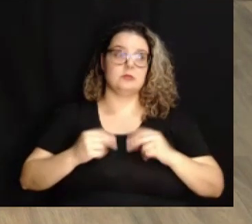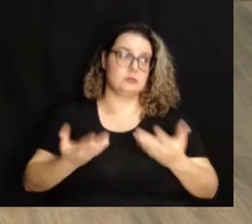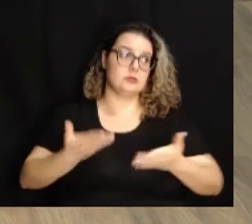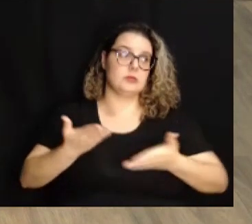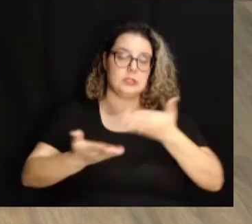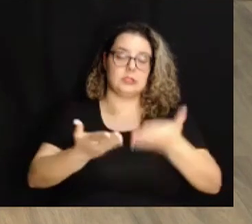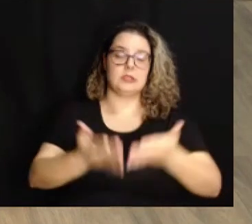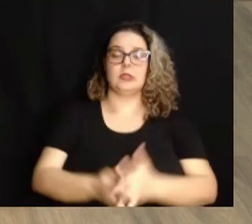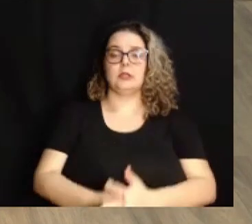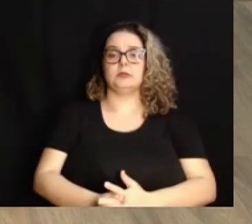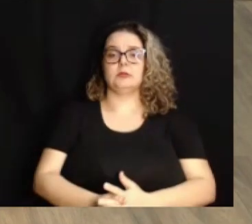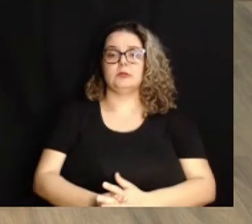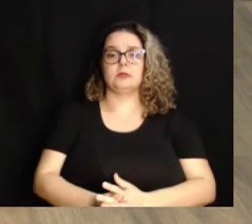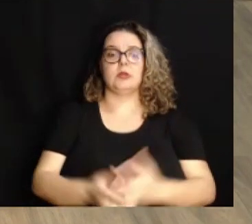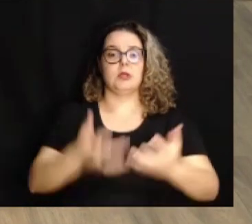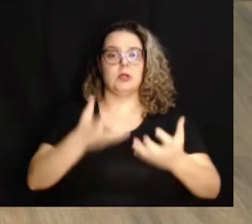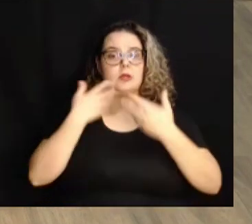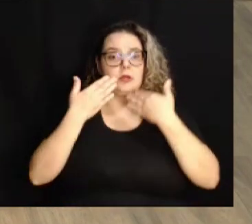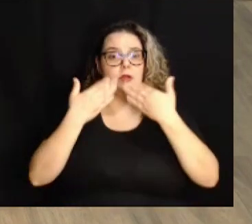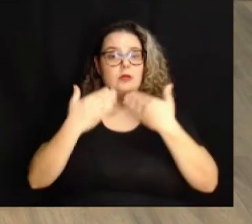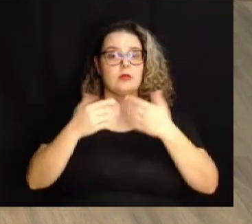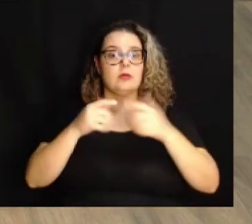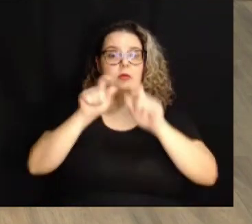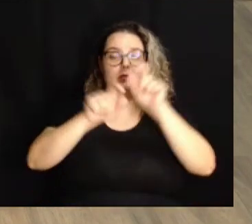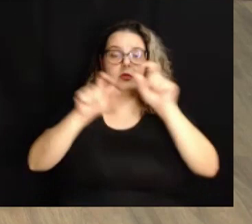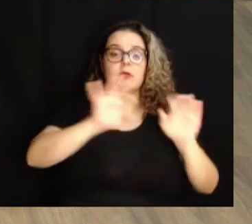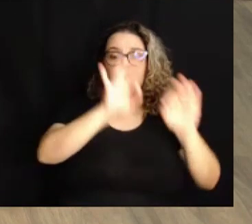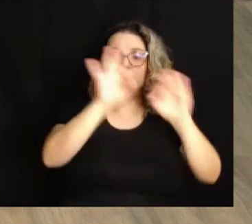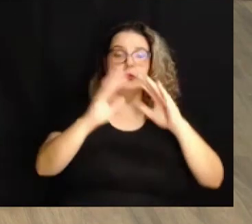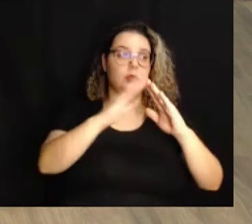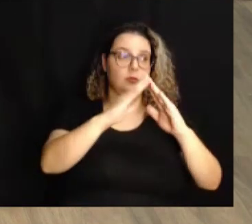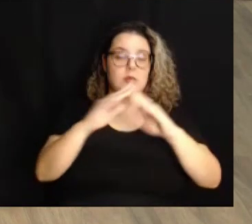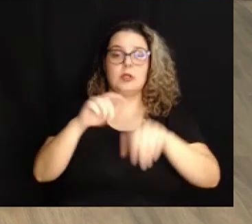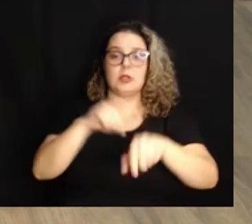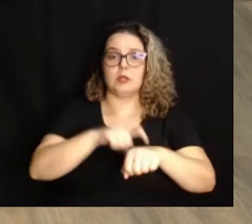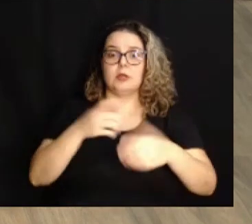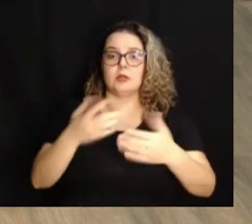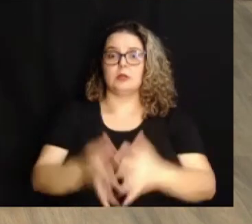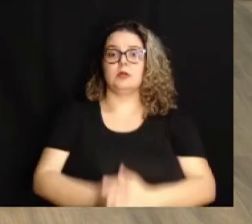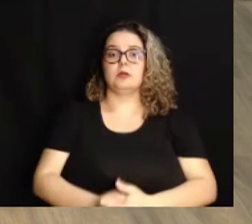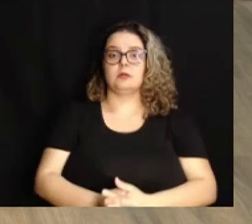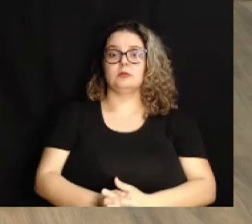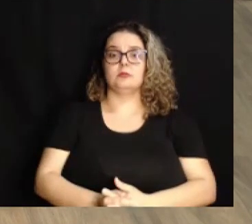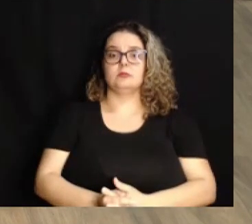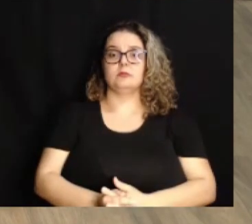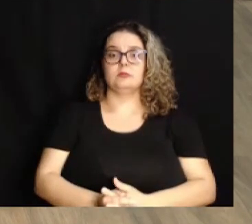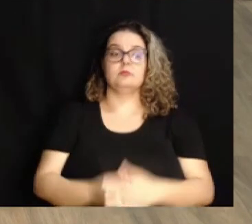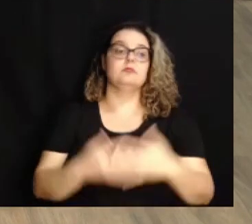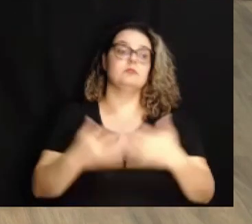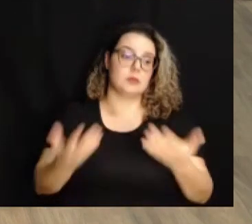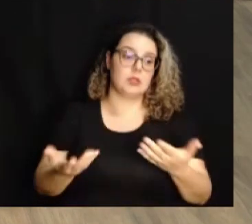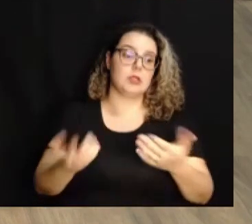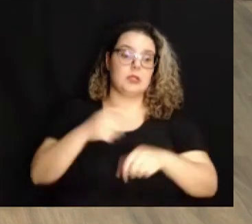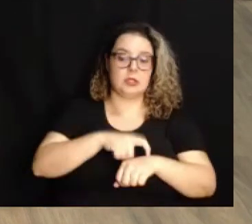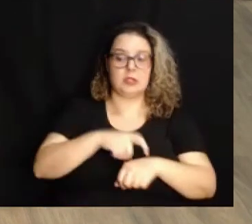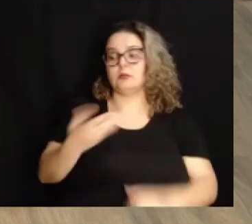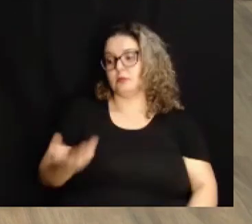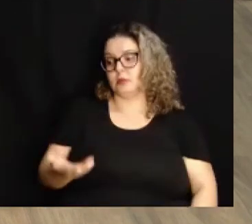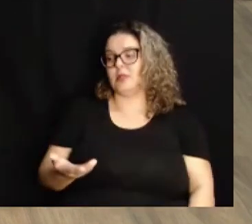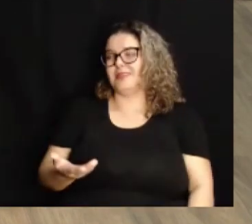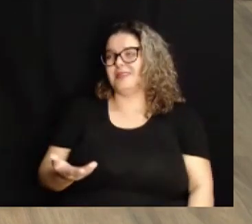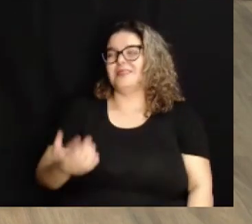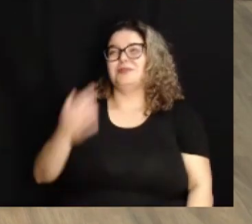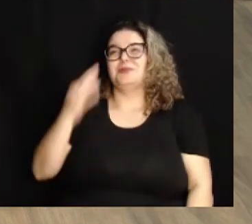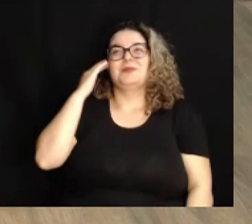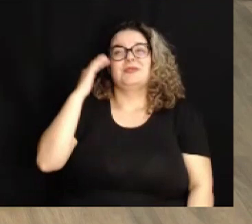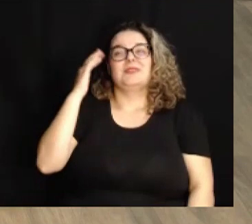você conversasse com as pessoas que estão em casa nesse momento e que estão aí com esse pensamento, né,